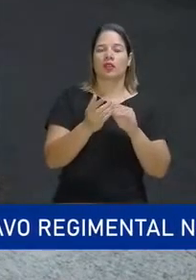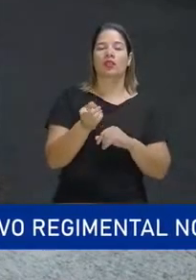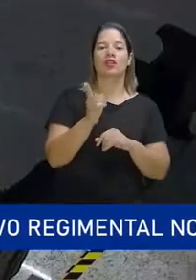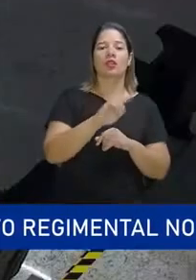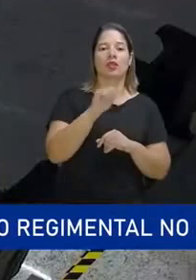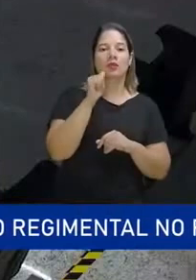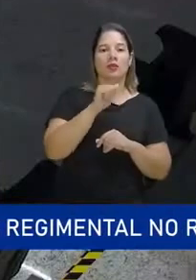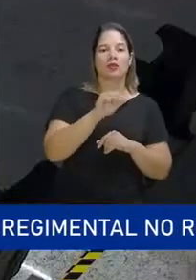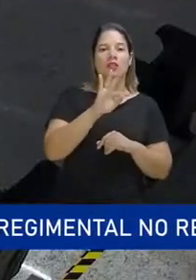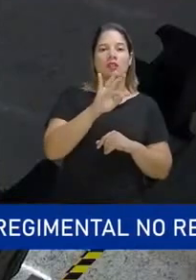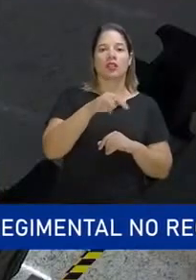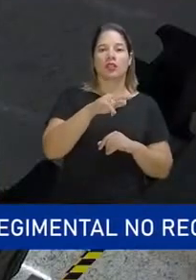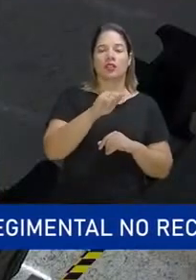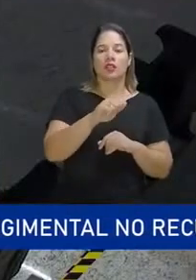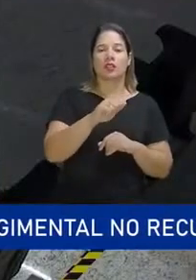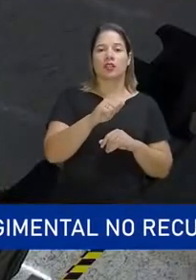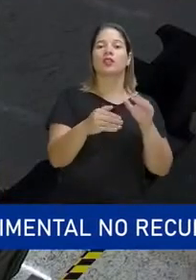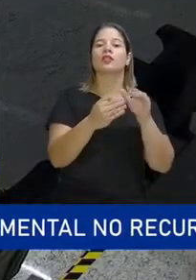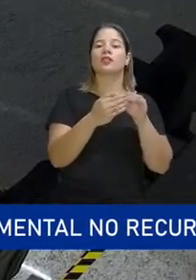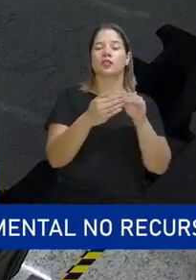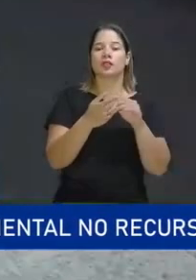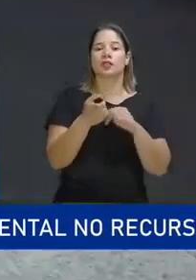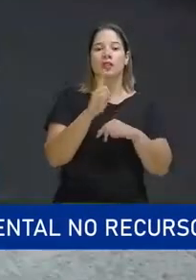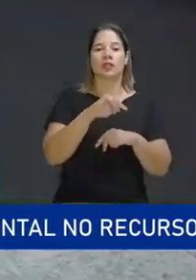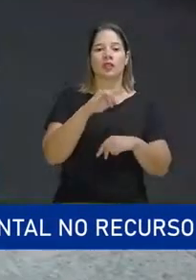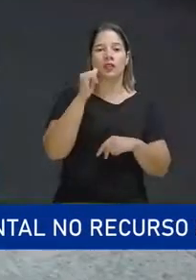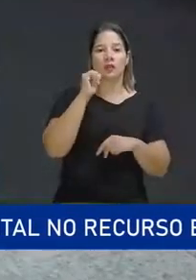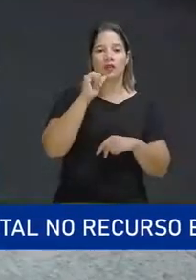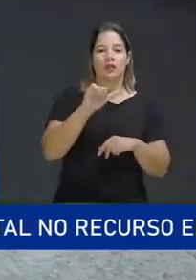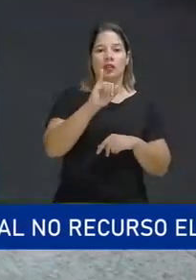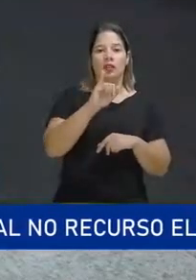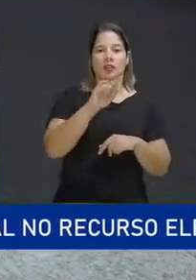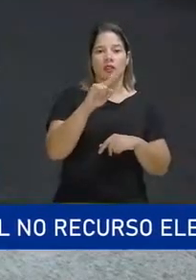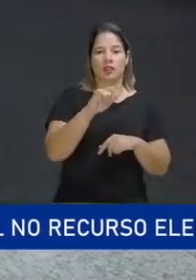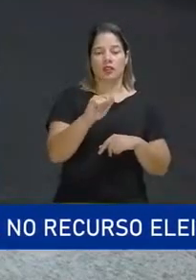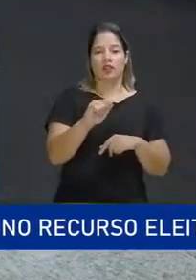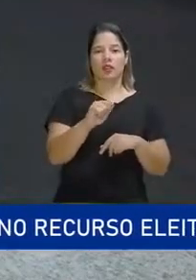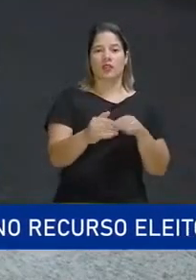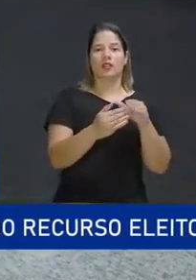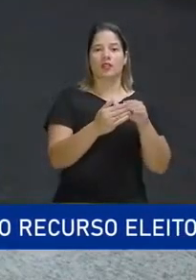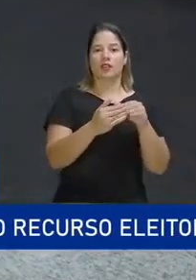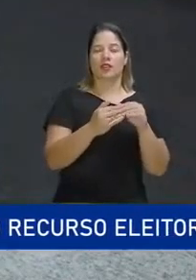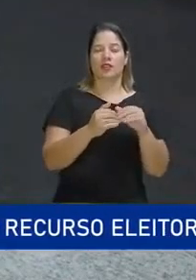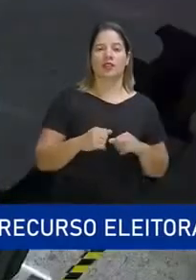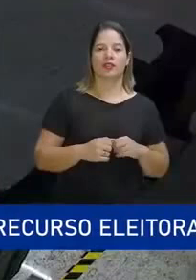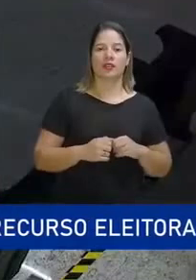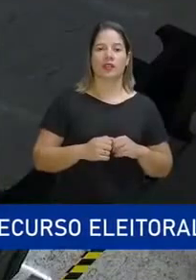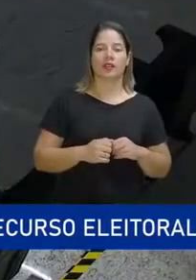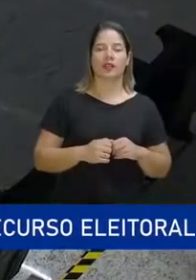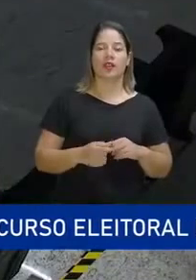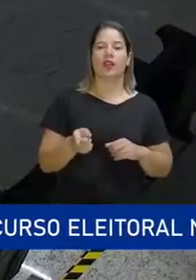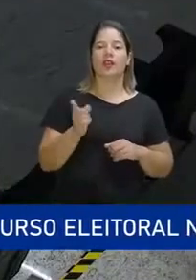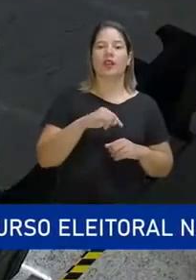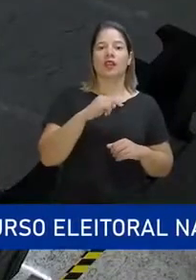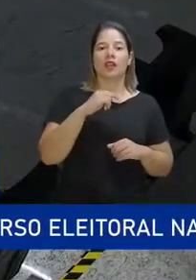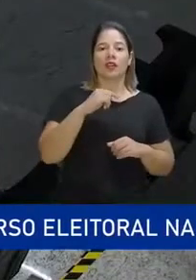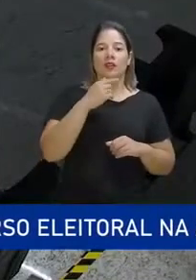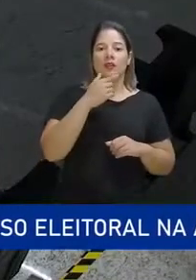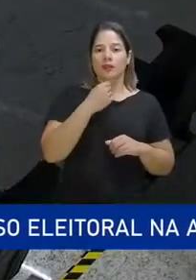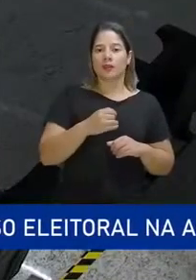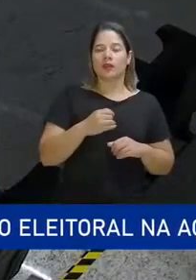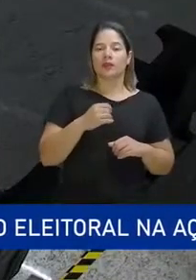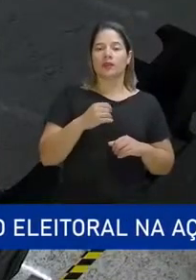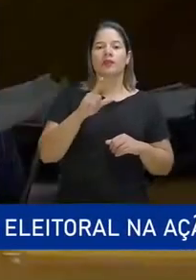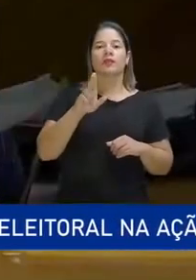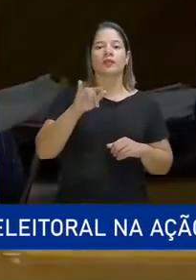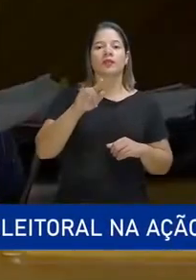também, presidente. Juíza Tina Souza. Acompanho, presidente. Juíza Paula Santos. Acompanho, presidente. Juiz Rivaldo Valente. Acompanho,